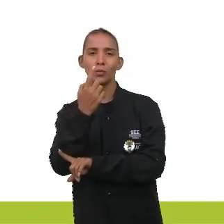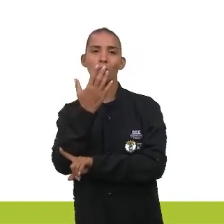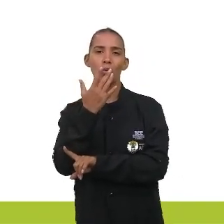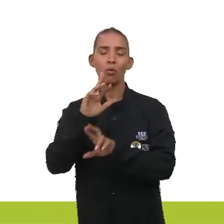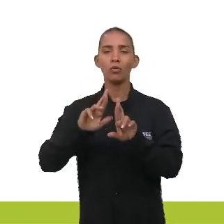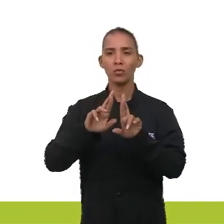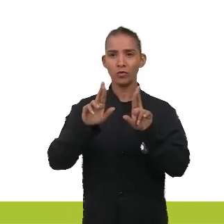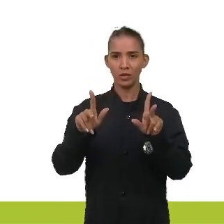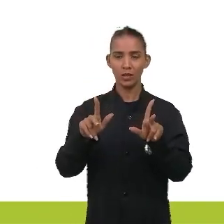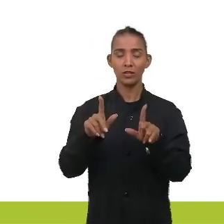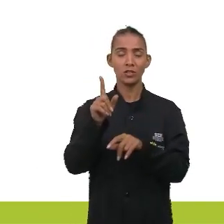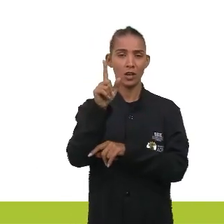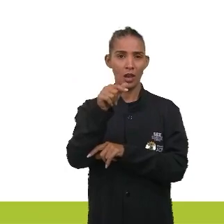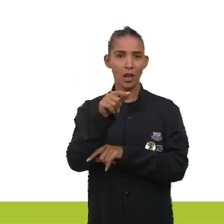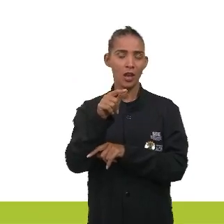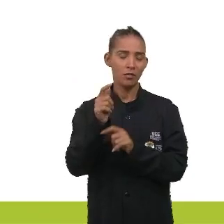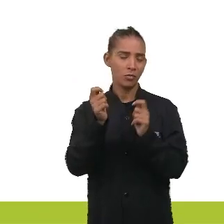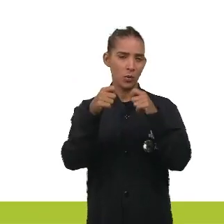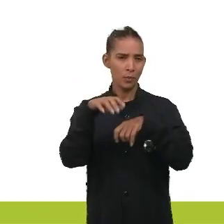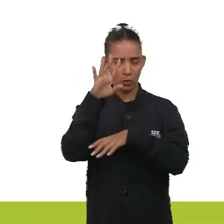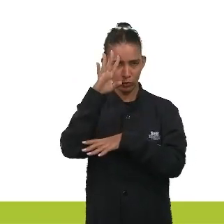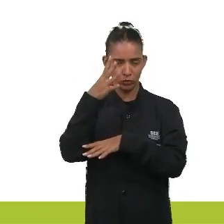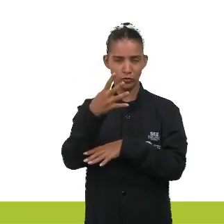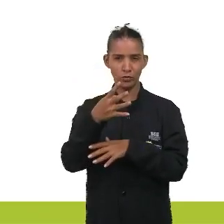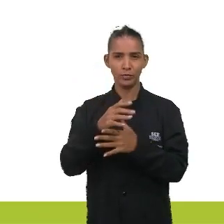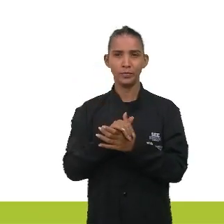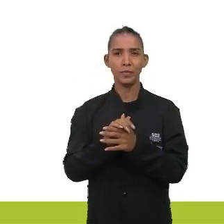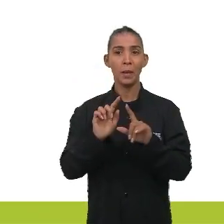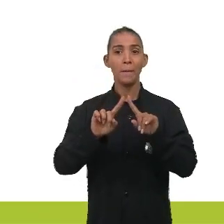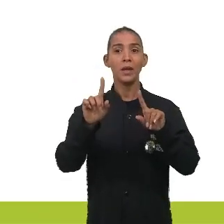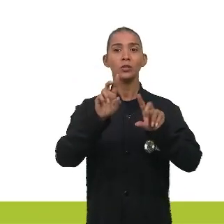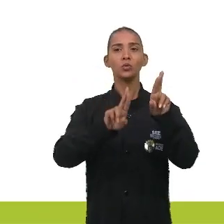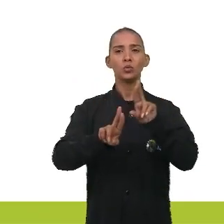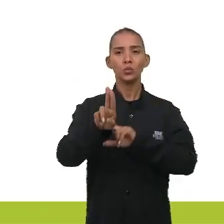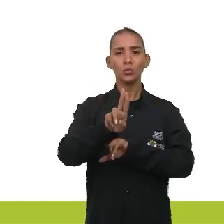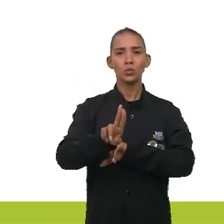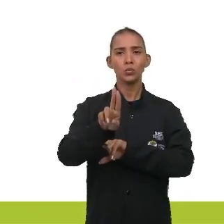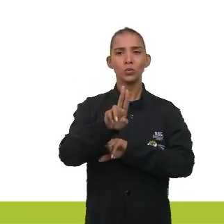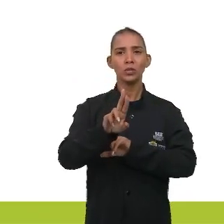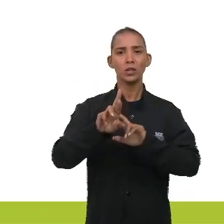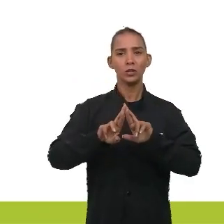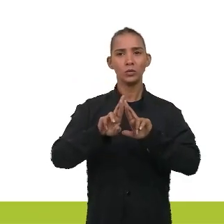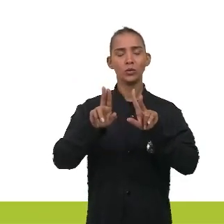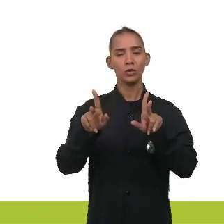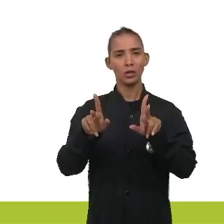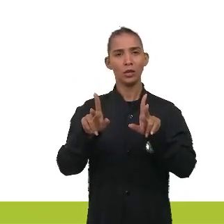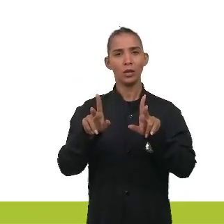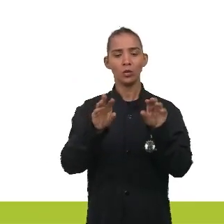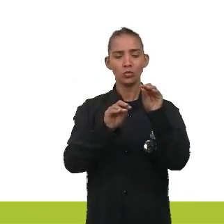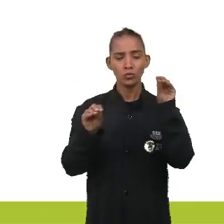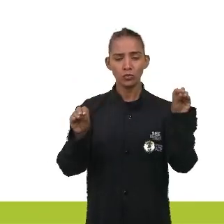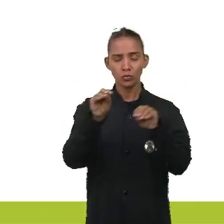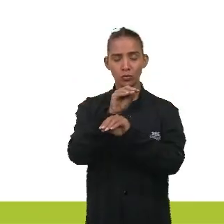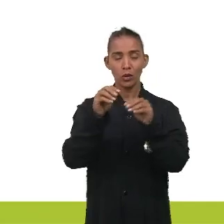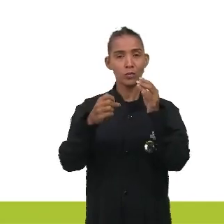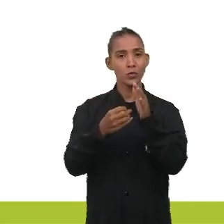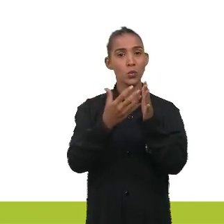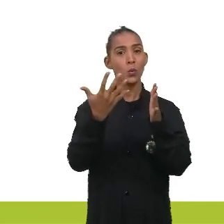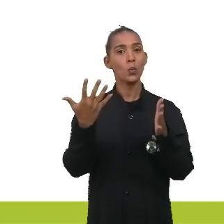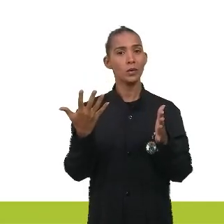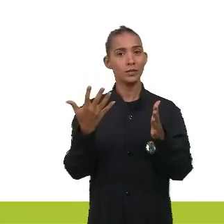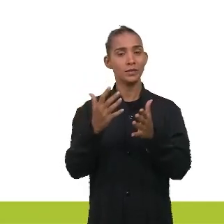possível. Usando esse artifício, vamos contar quantas são as permutações com repetição que nós podemos fazer